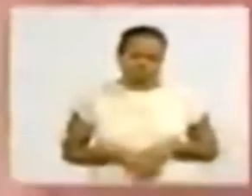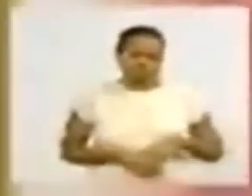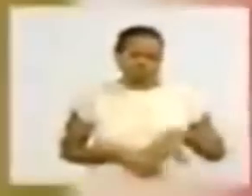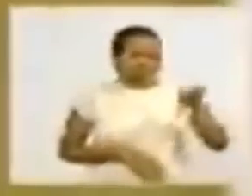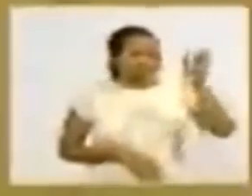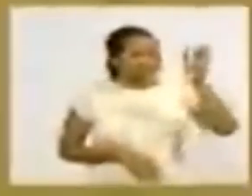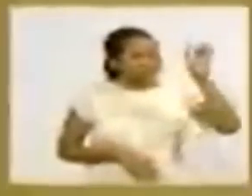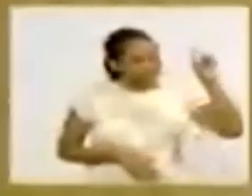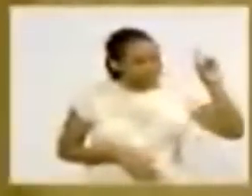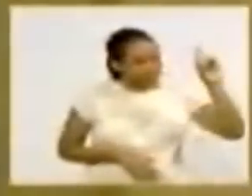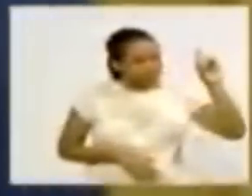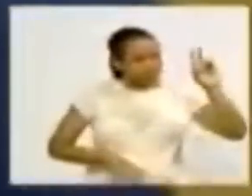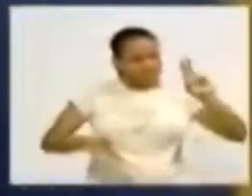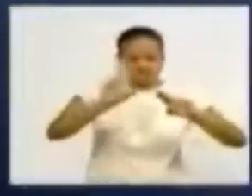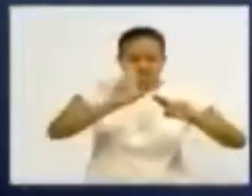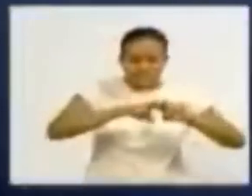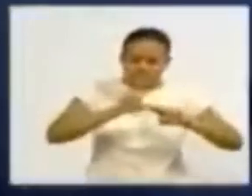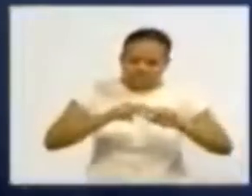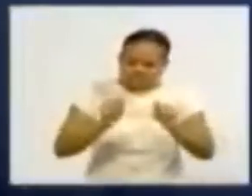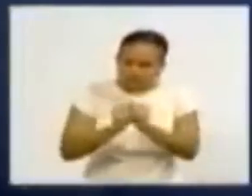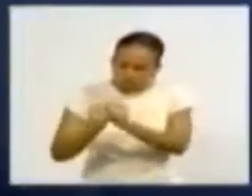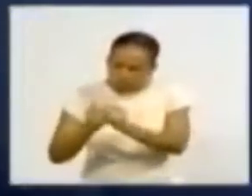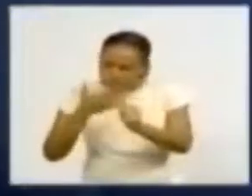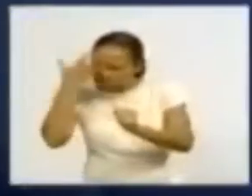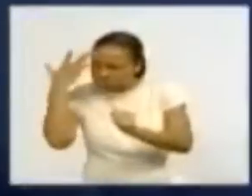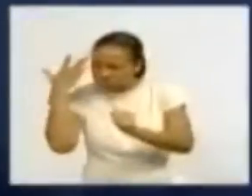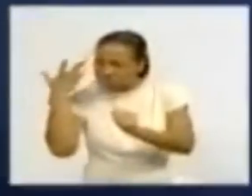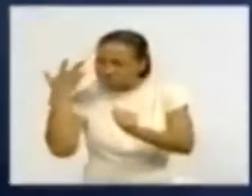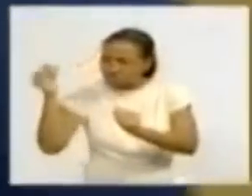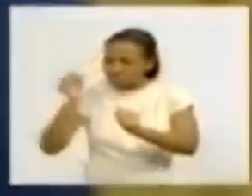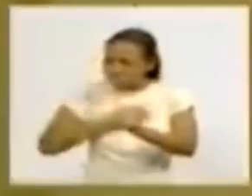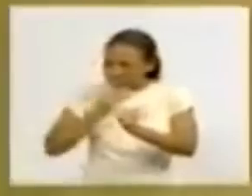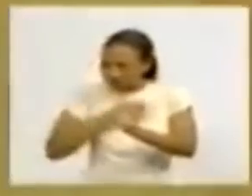num Deus que se senta para comer com quem não vale nada?